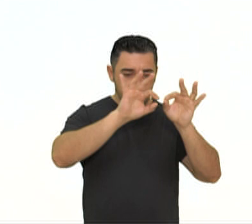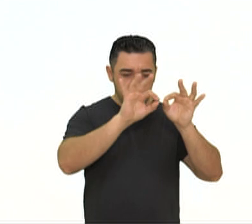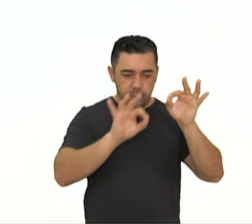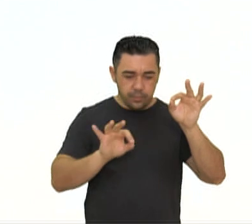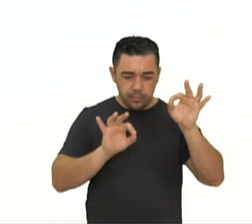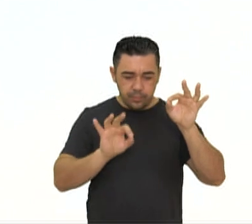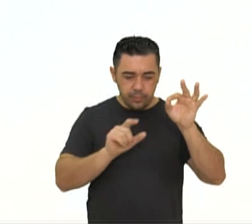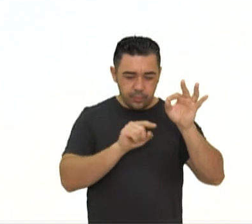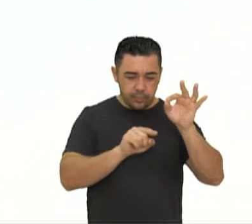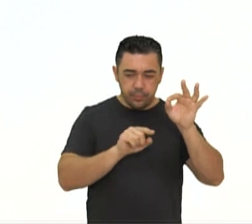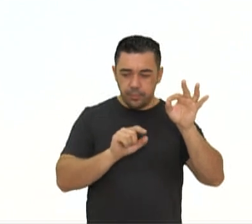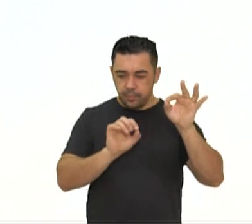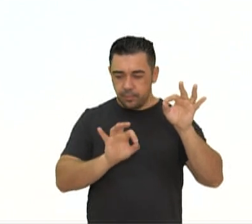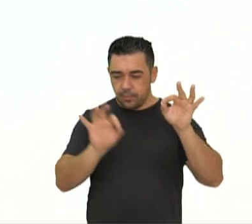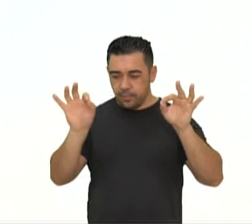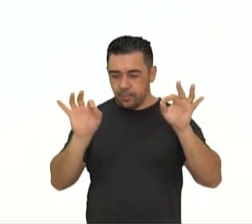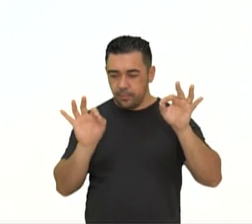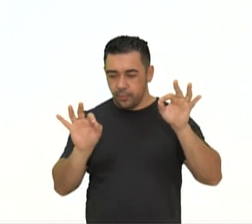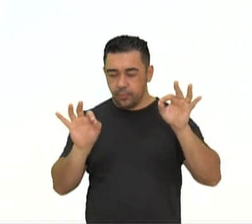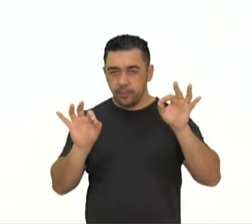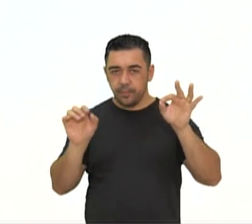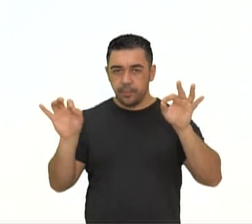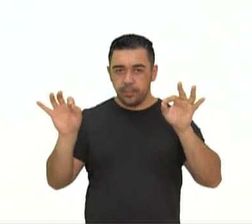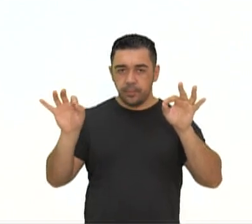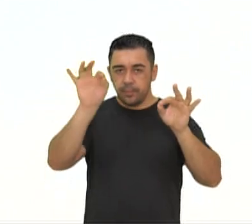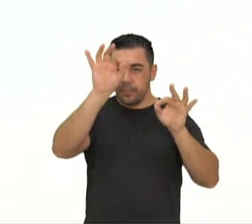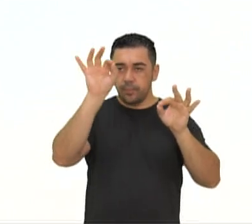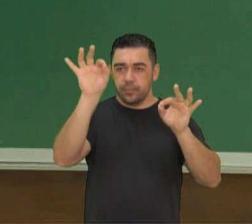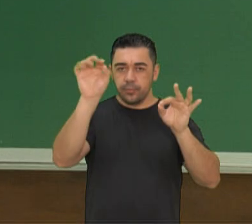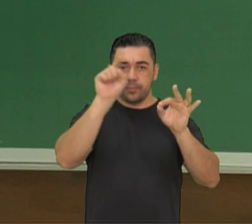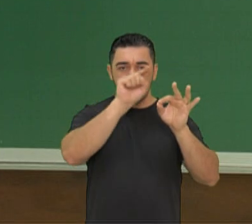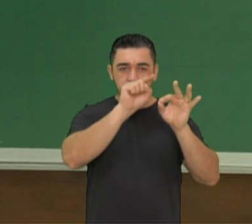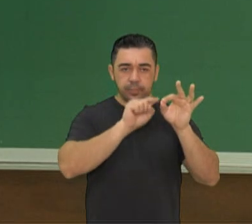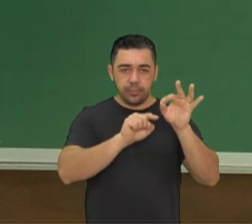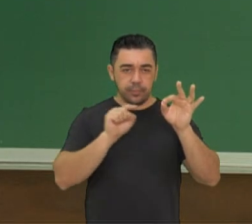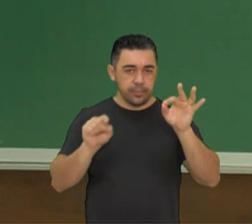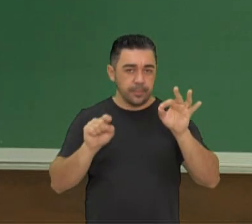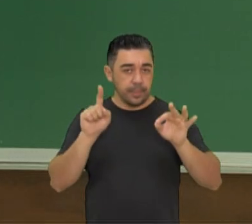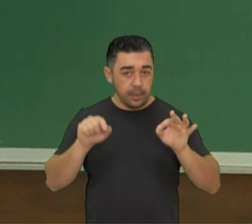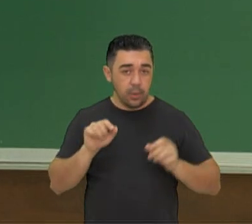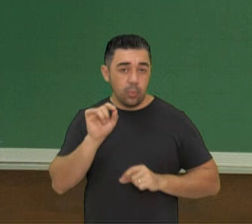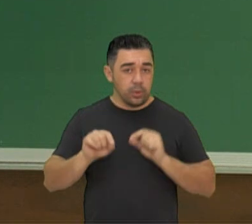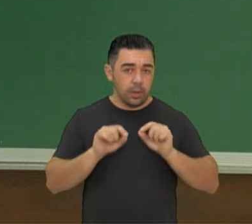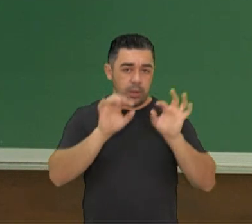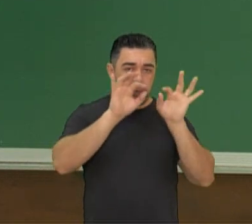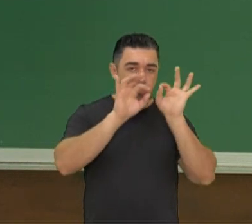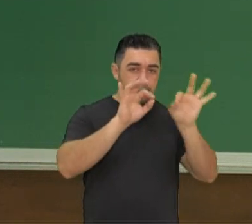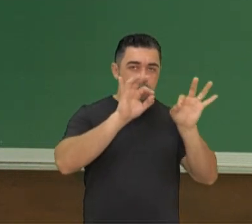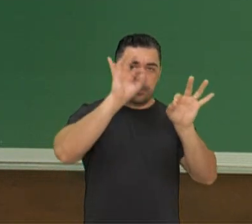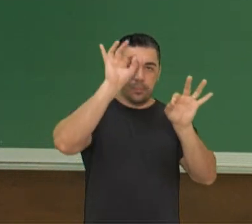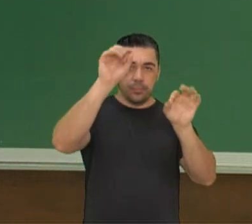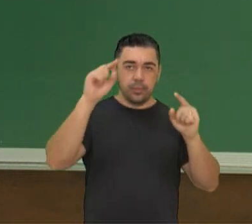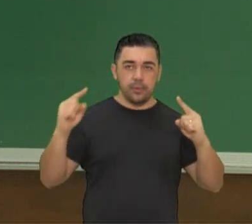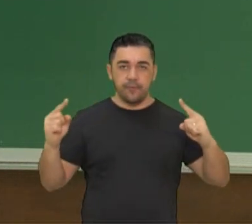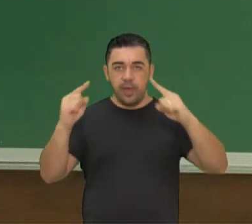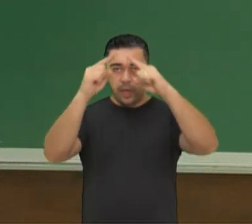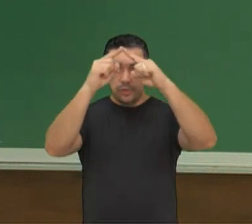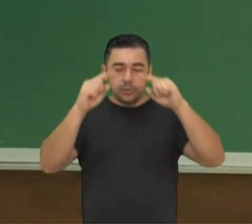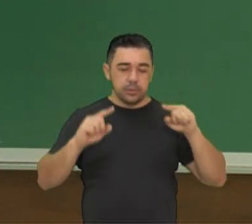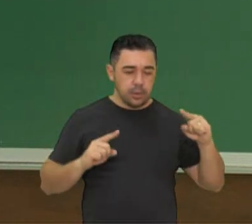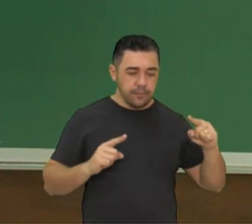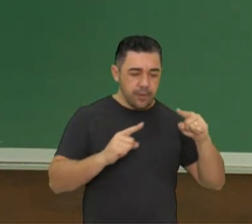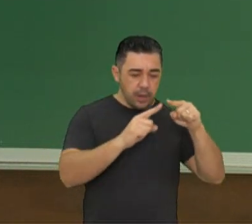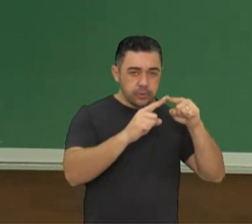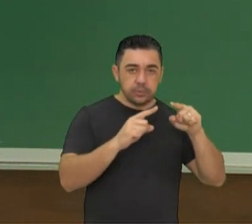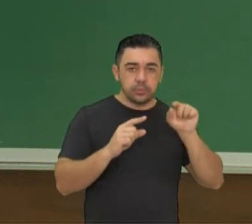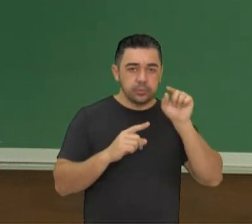e o lado consecutivo. Aliás, perdão. O lado vai ser o quê? É o segmento de reta que une 2 vértices consecutivos, um do ladinho do outro,